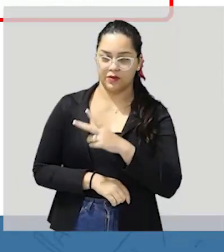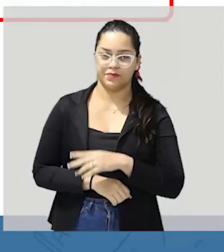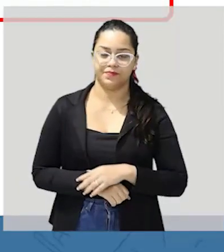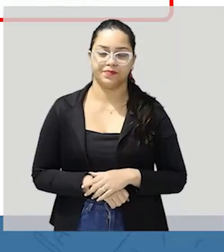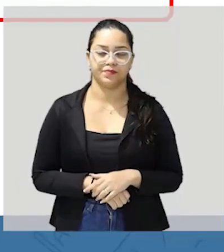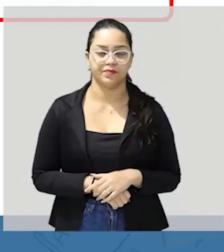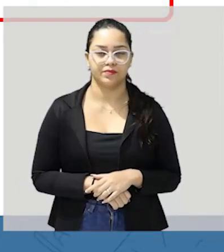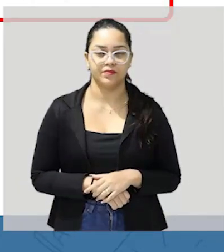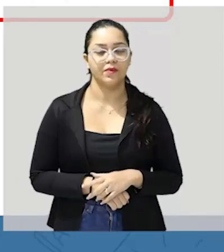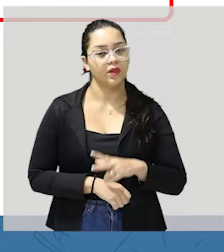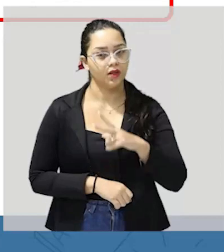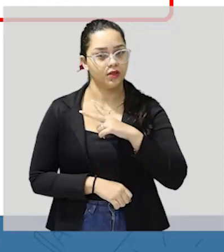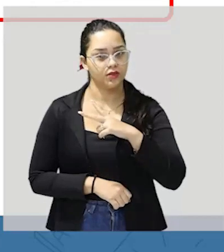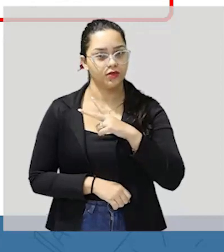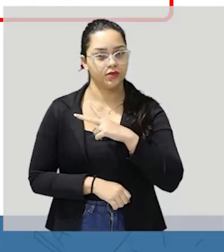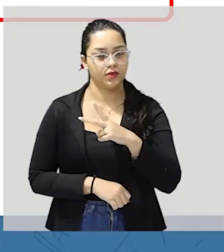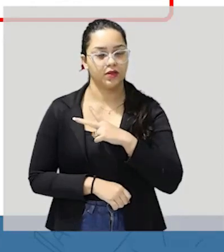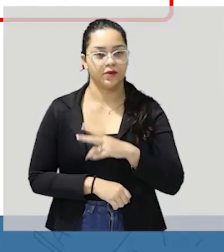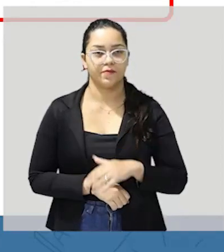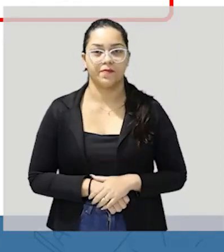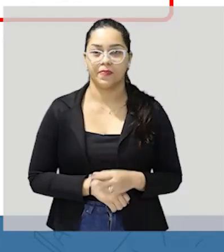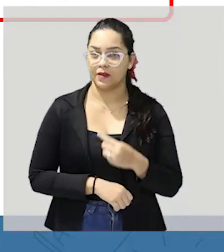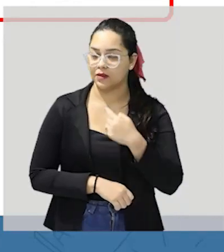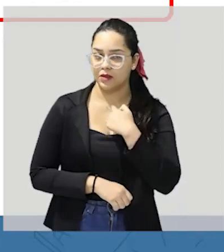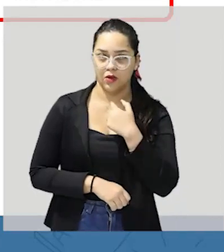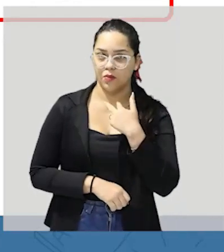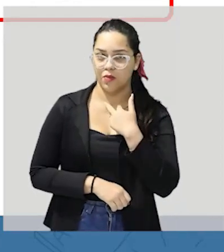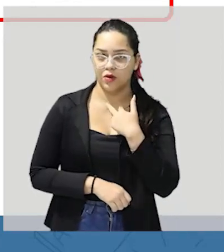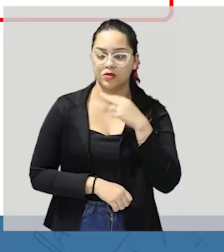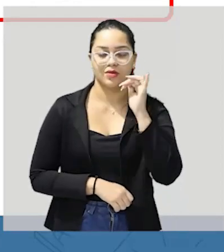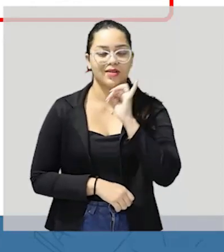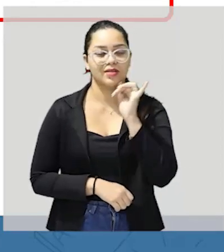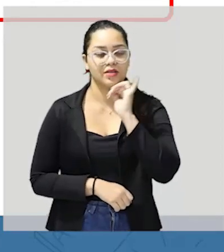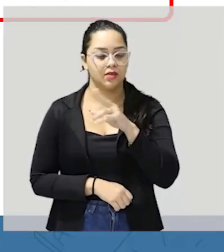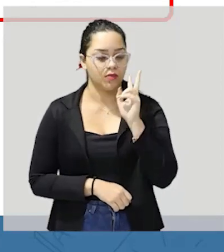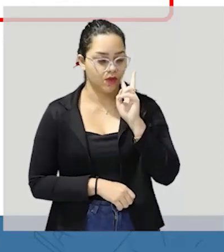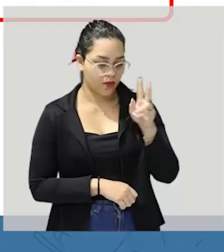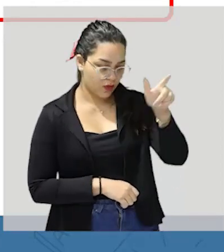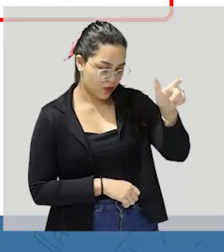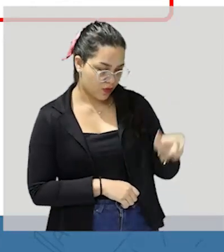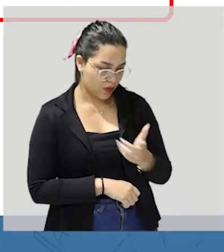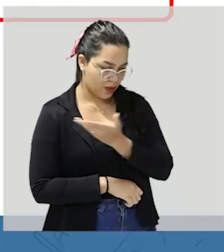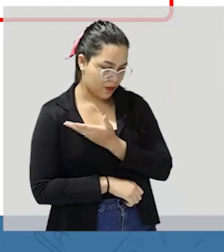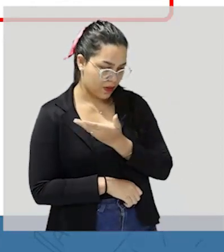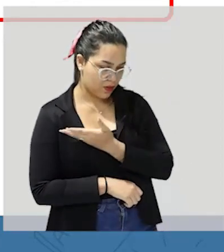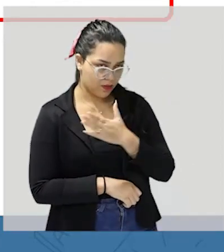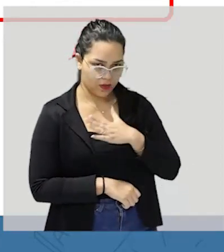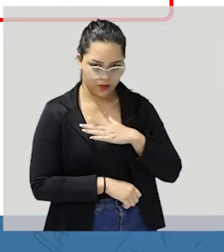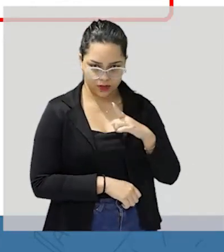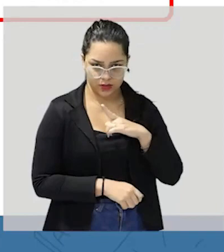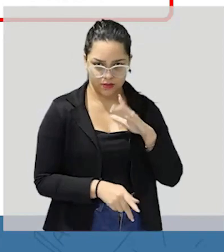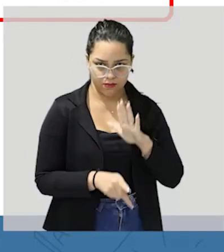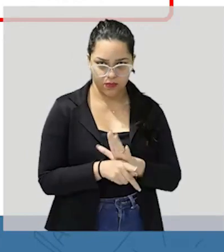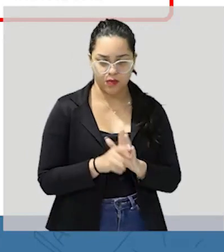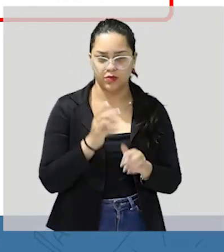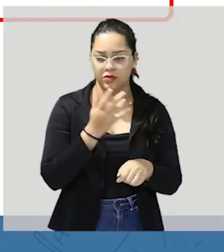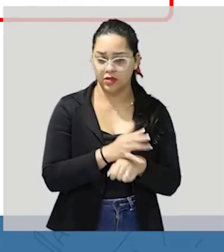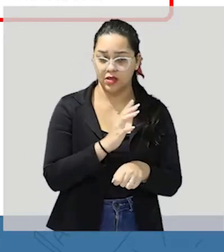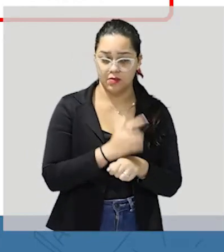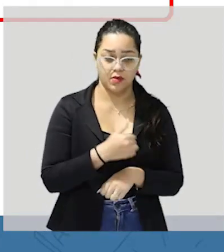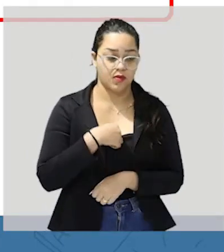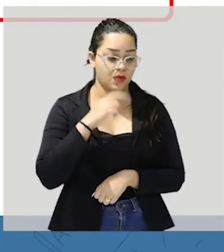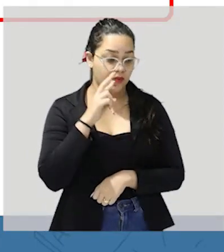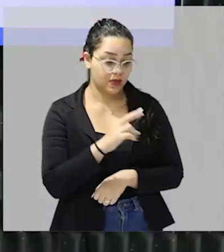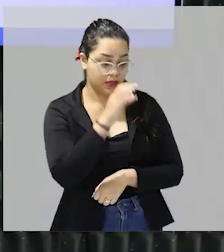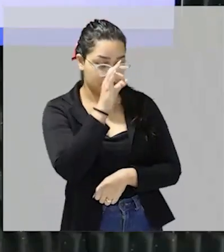Individual. Individual. Eu não posso, por exemplo, olhar um amigo meu que está fazendo uma série de treinamento e que eu vejo que está